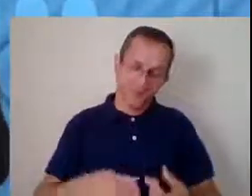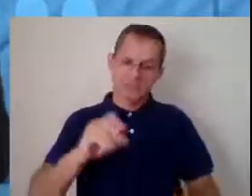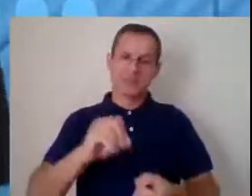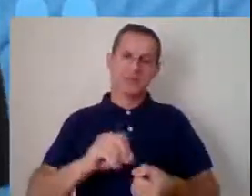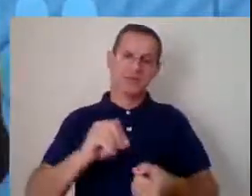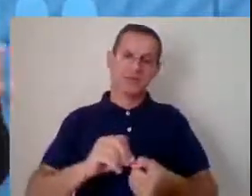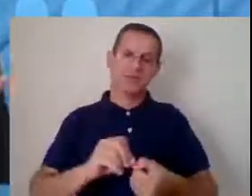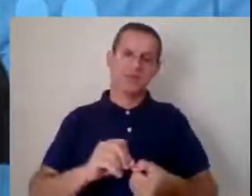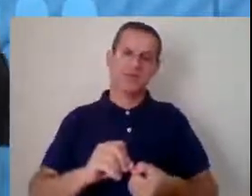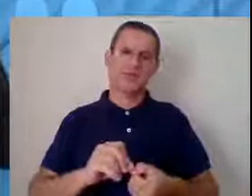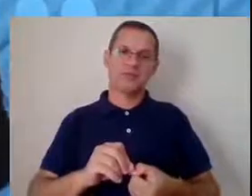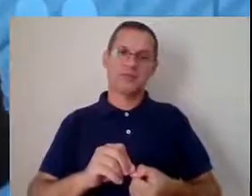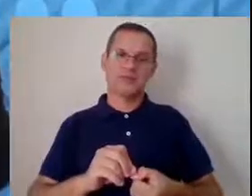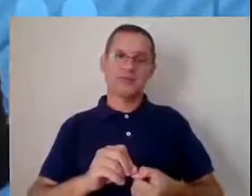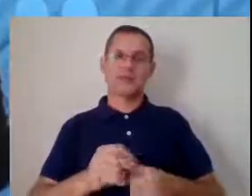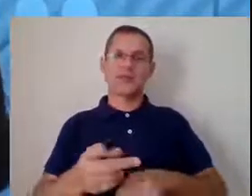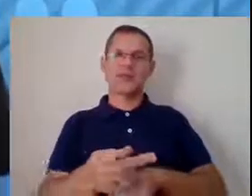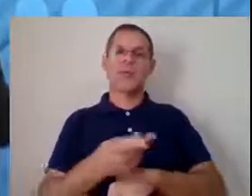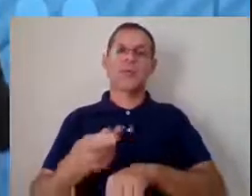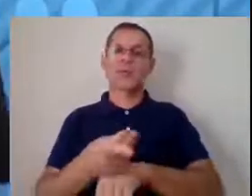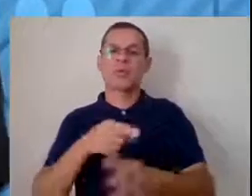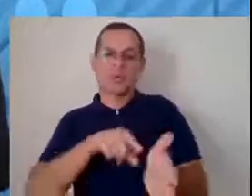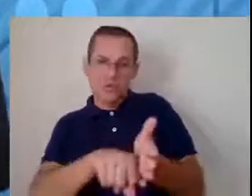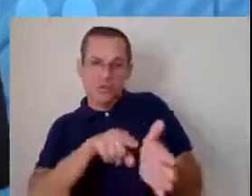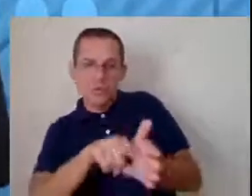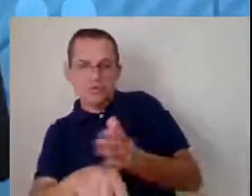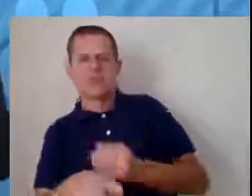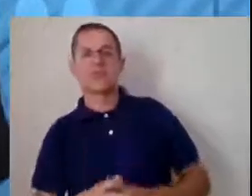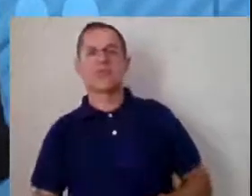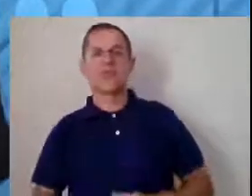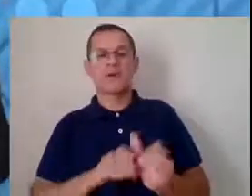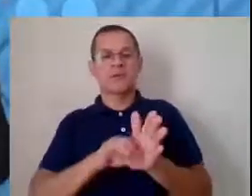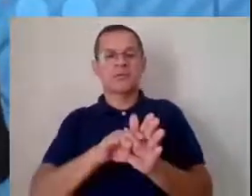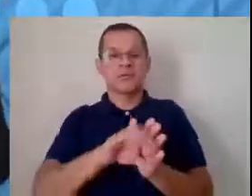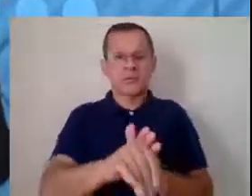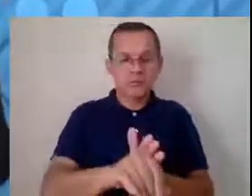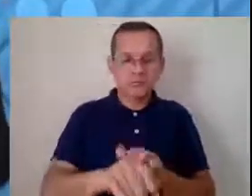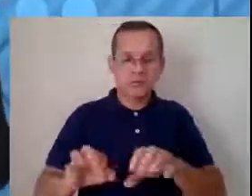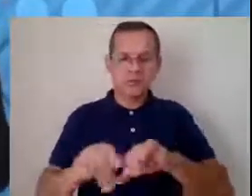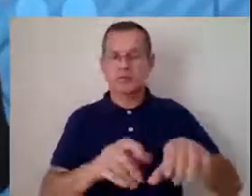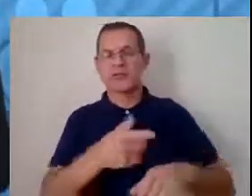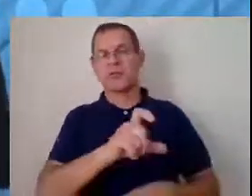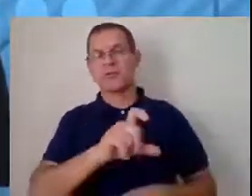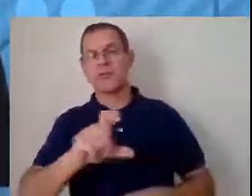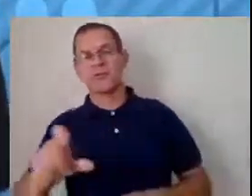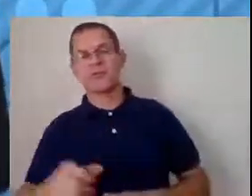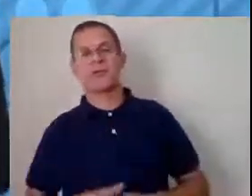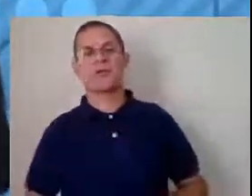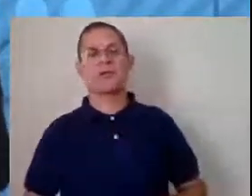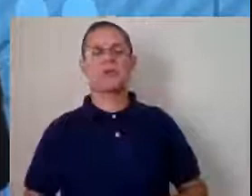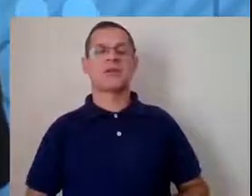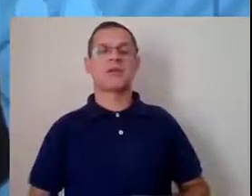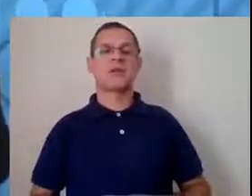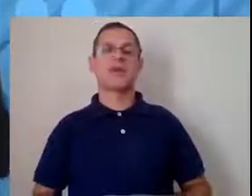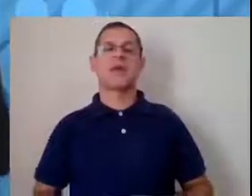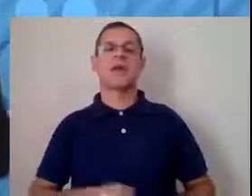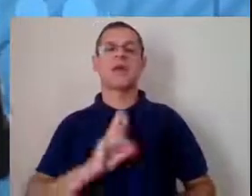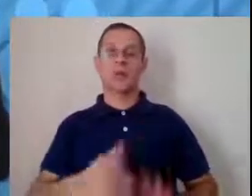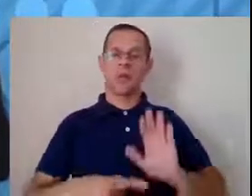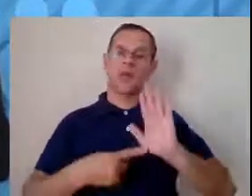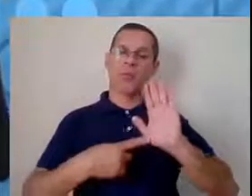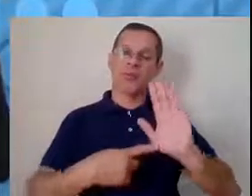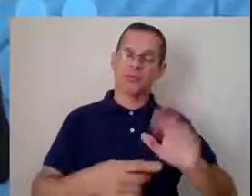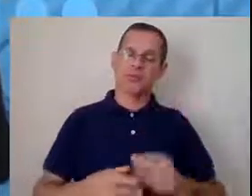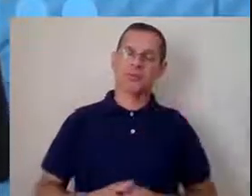fazer uma busca, por exemplo, quando você vai lá no Google e digita uma palavra, Aquele resultado